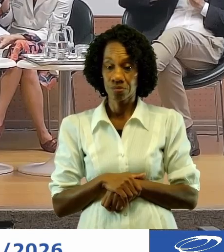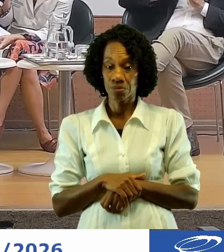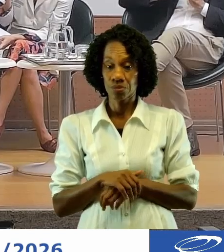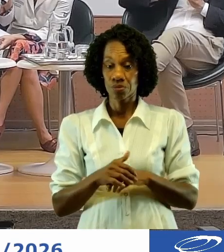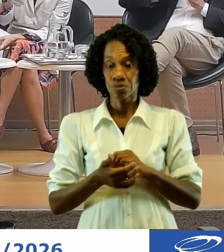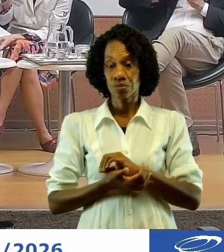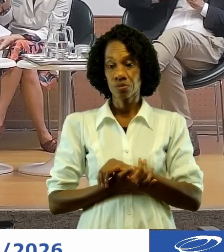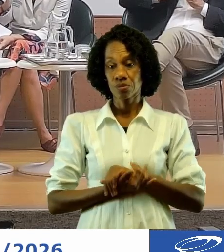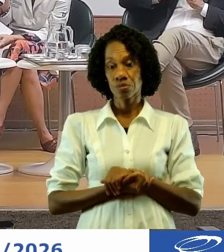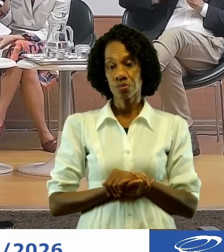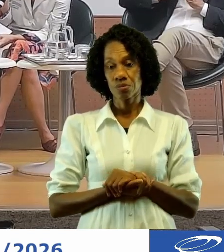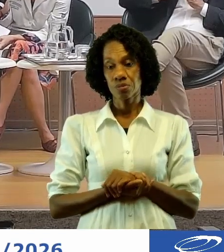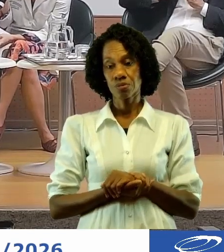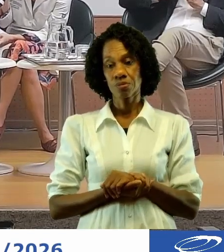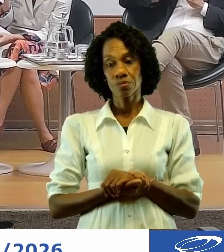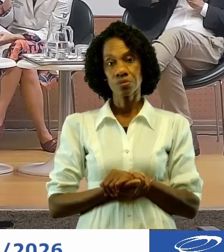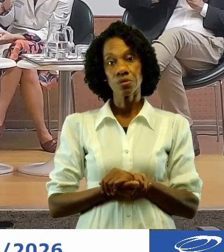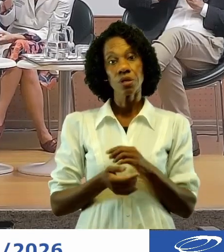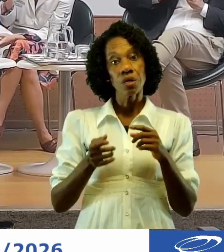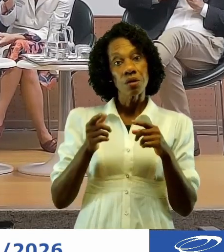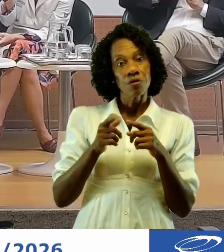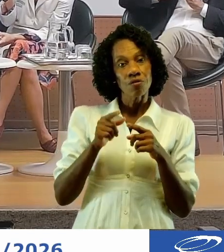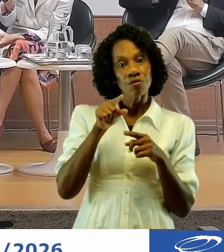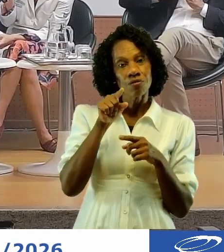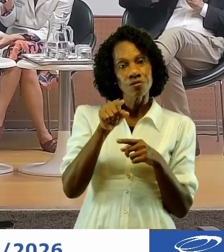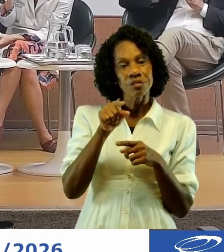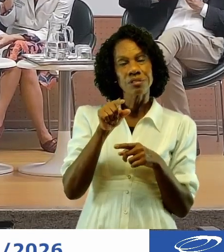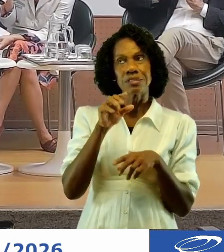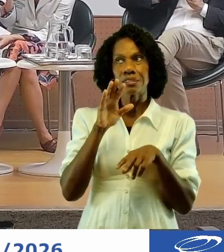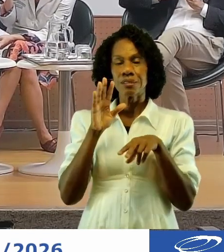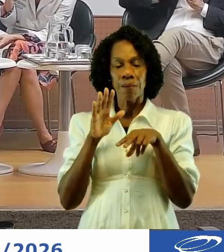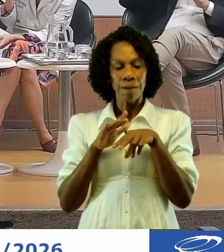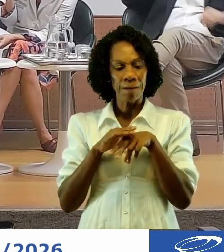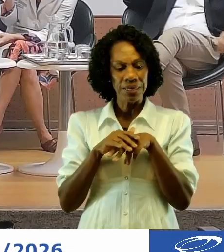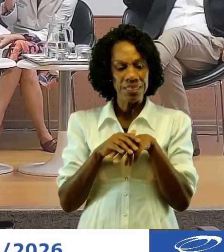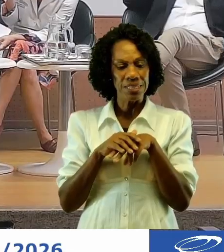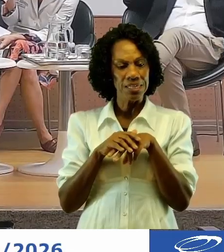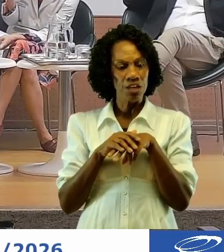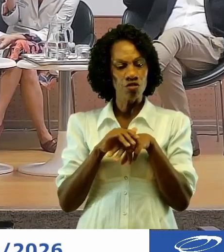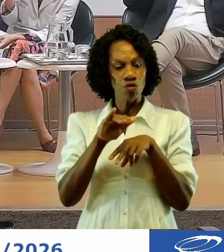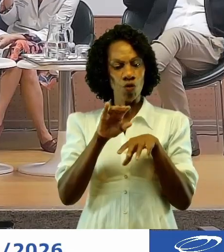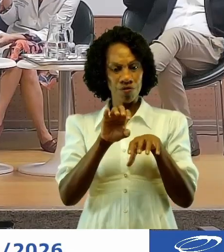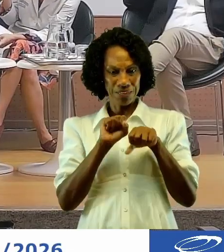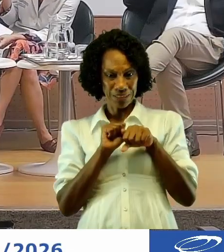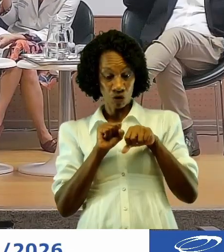doctors here. Na situação que você tem um paciente com critérios de infecção de